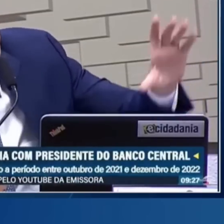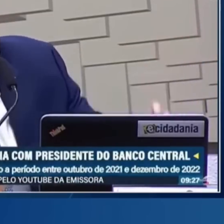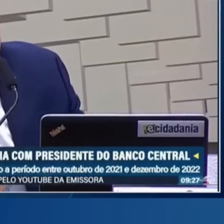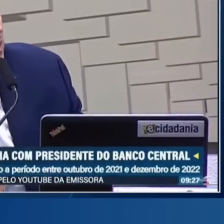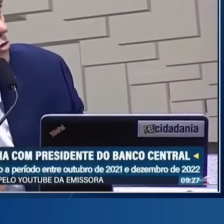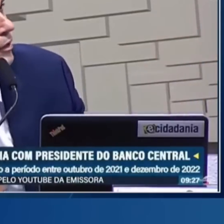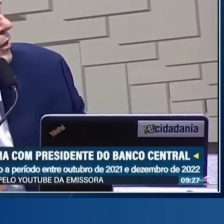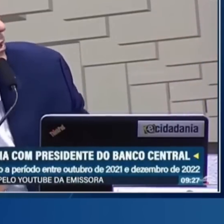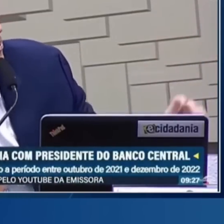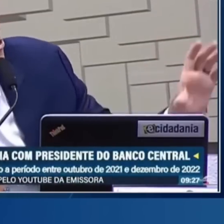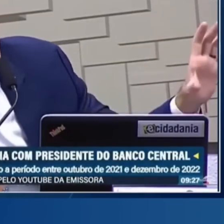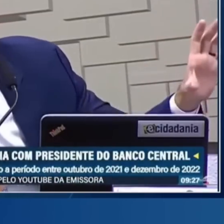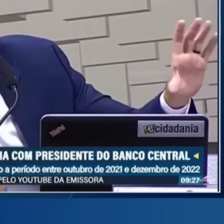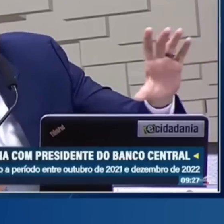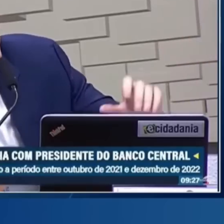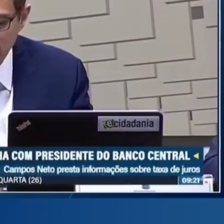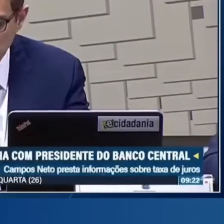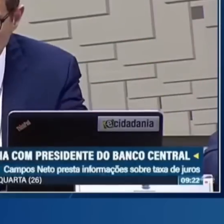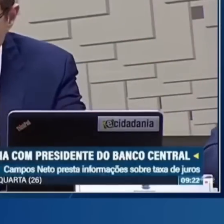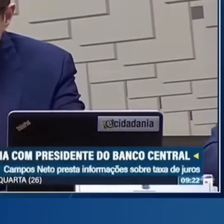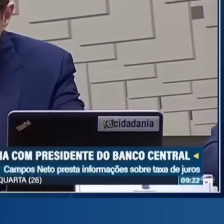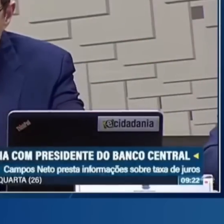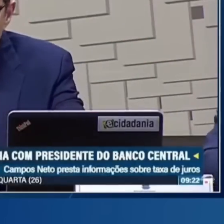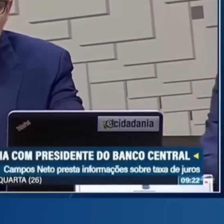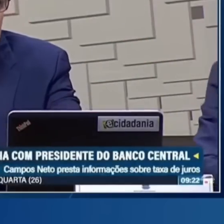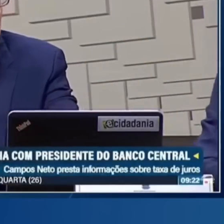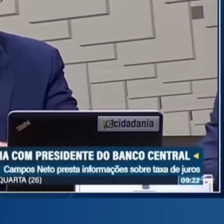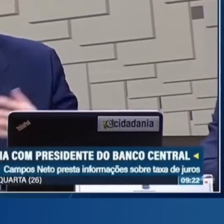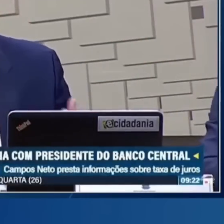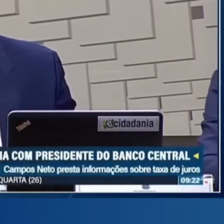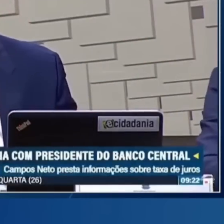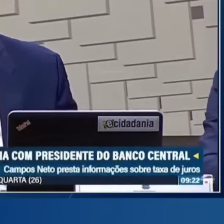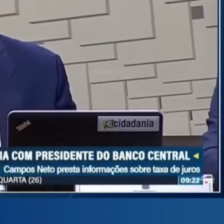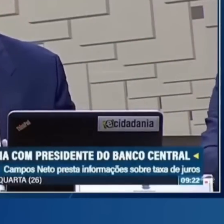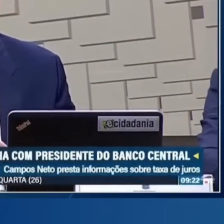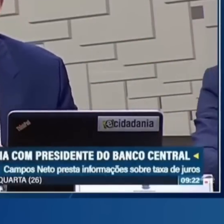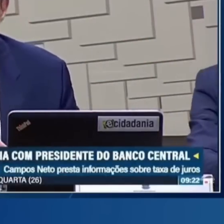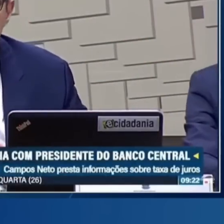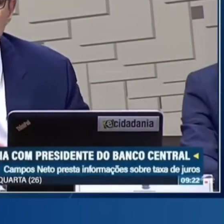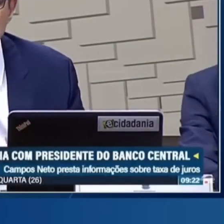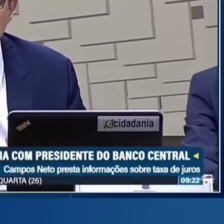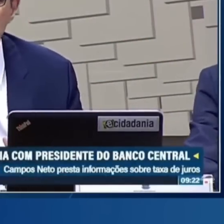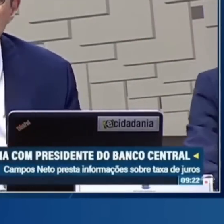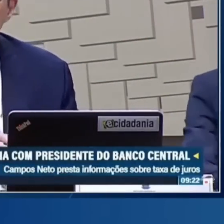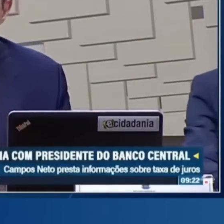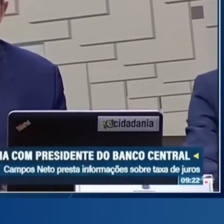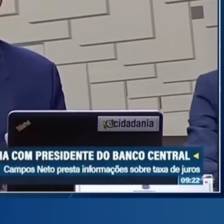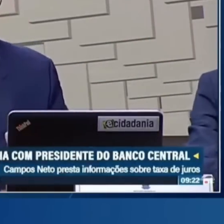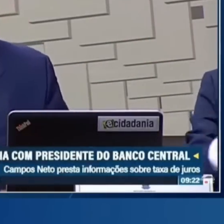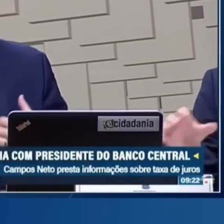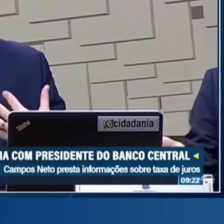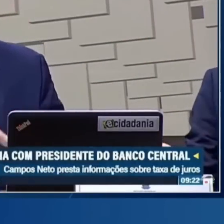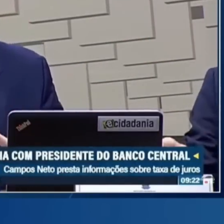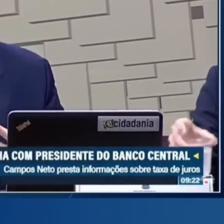gera sempre e necessariamente o mesmo aumento nominal no nível de preços. Então, as pessoas estão consumindo